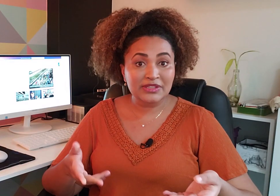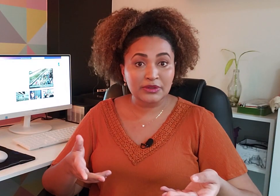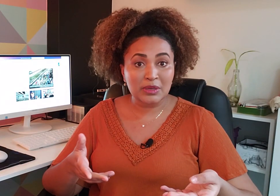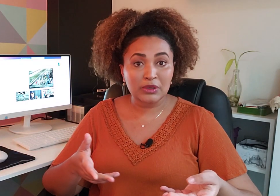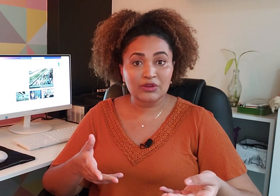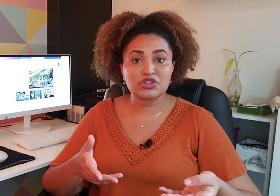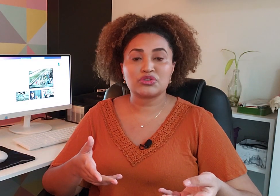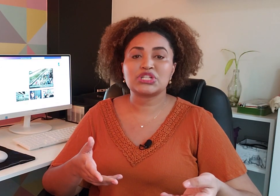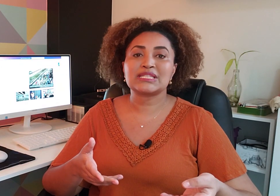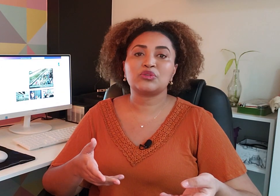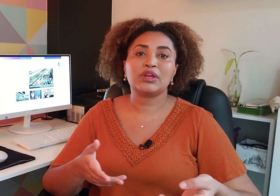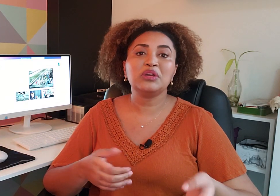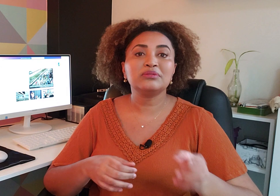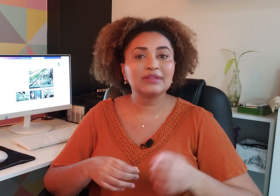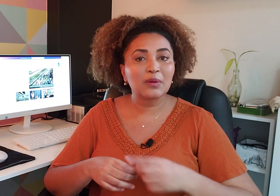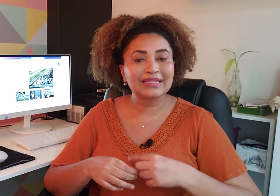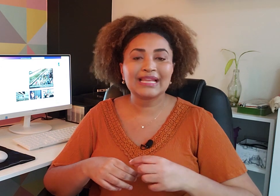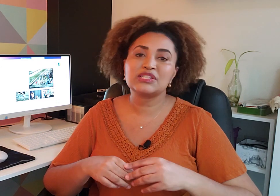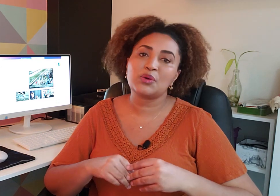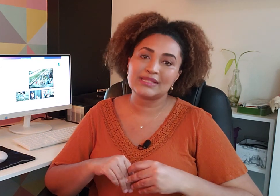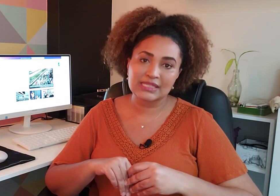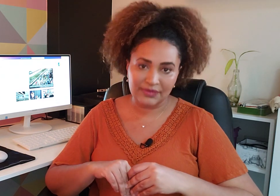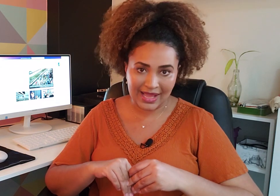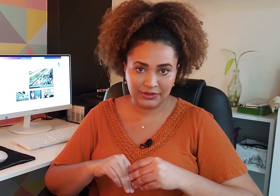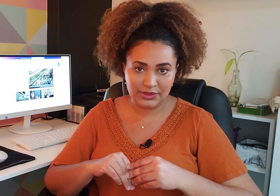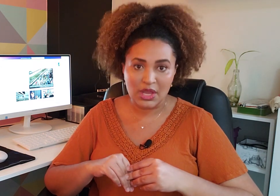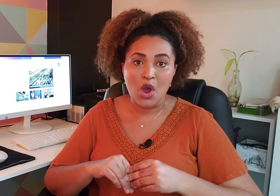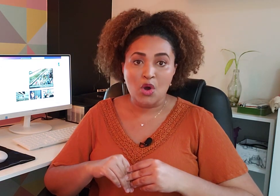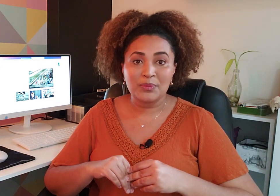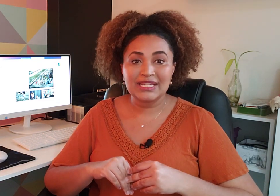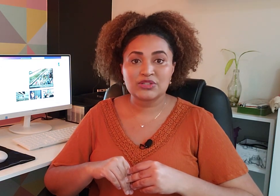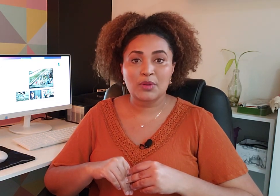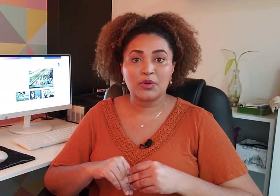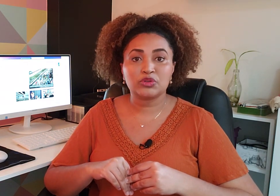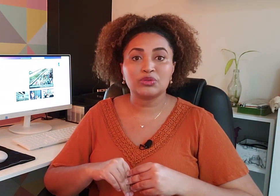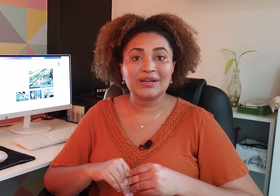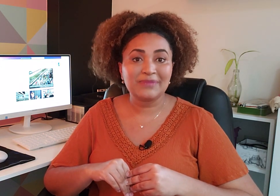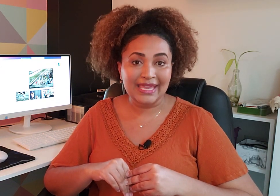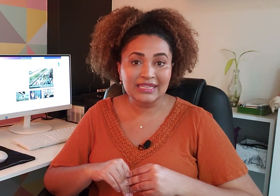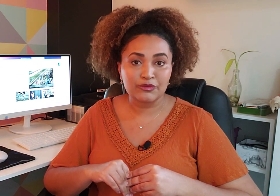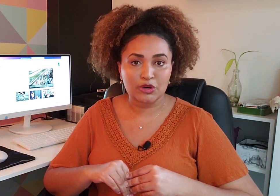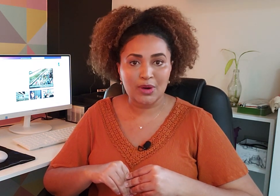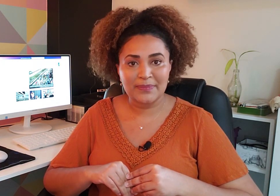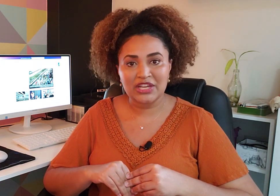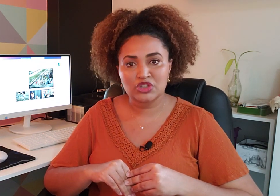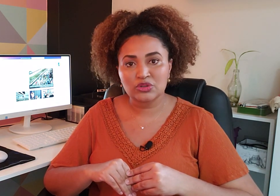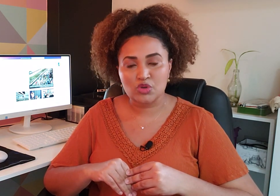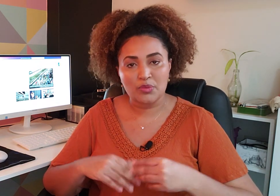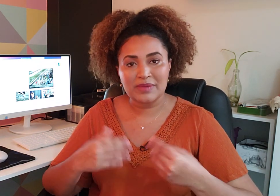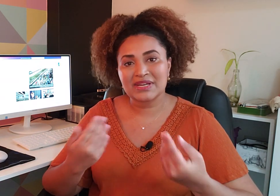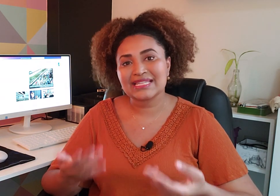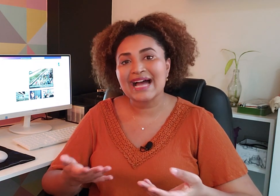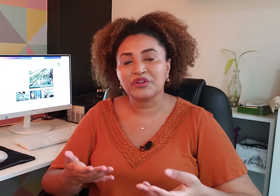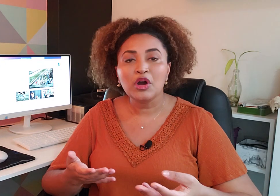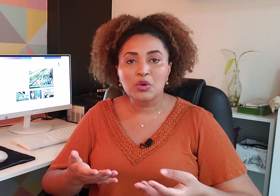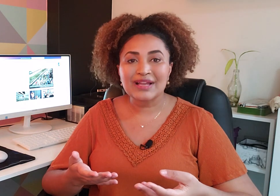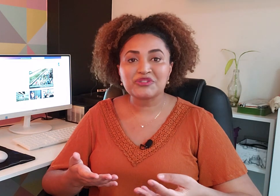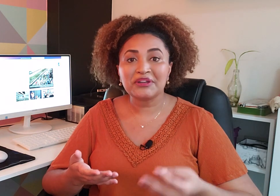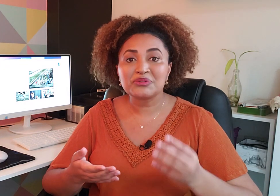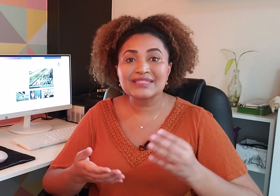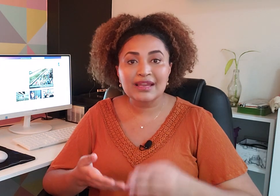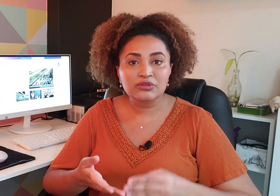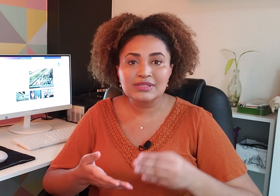uma vez que o tribunal de justiça do rio não analisou esses fatos o ministro apontou também que foram apreendidos com o